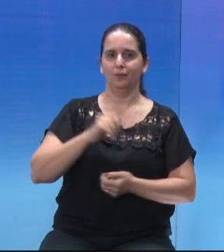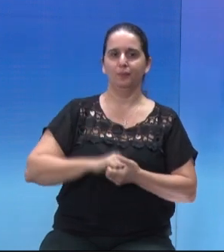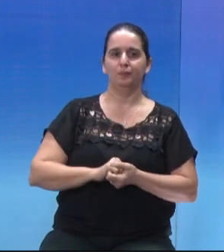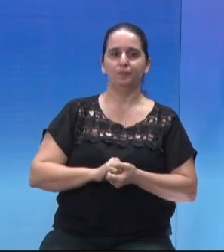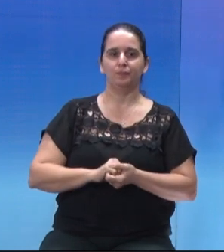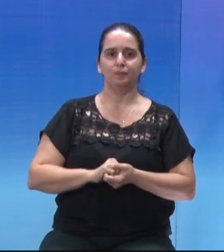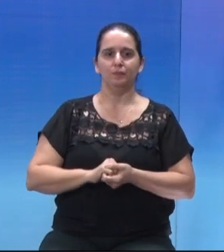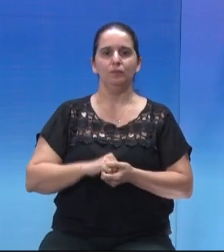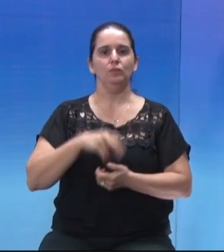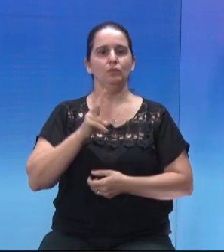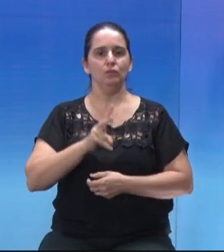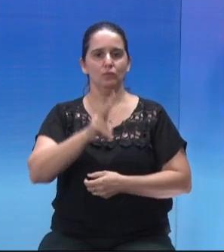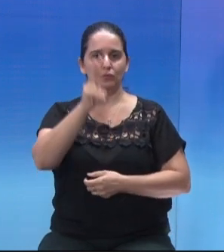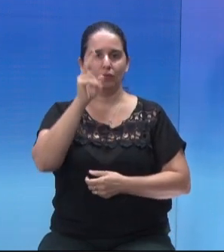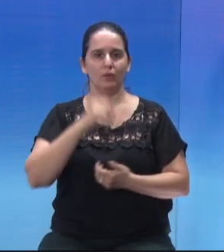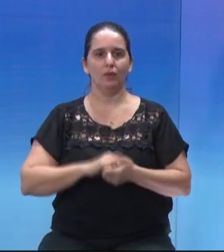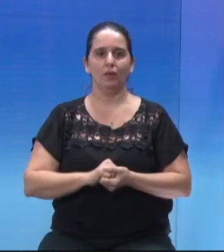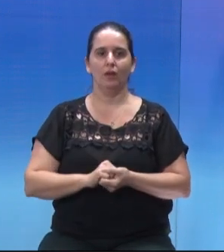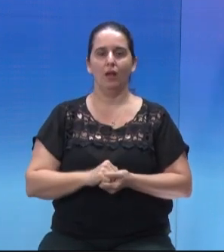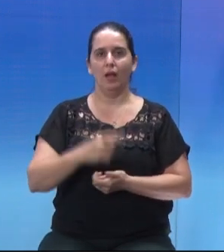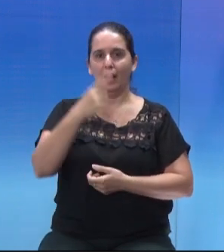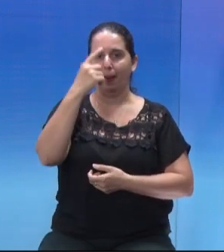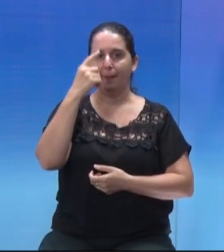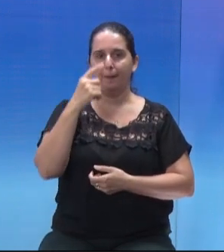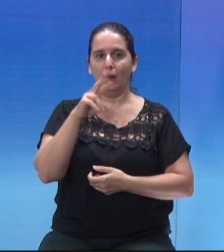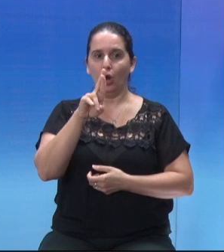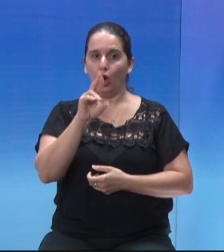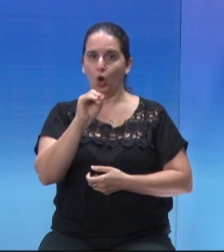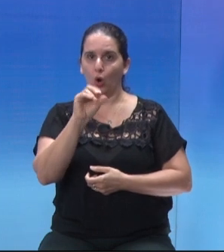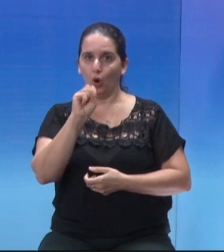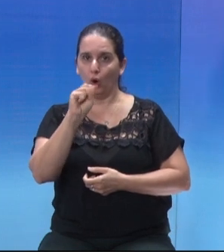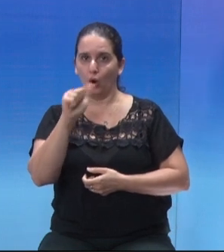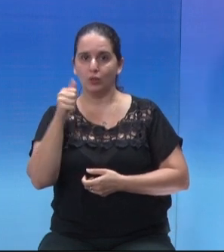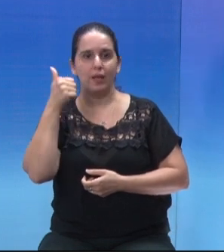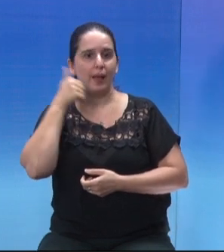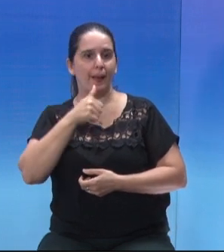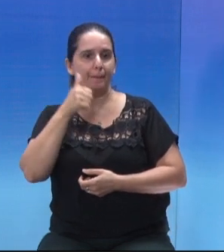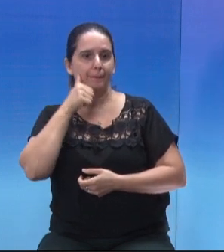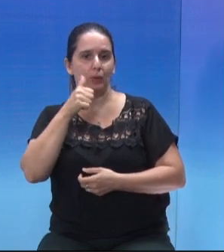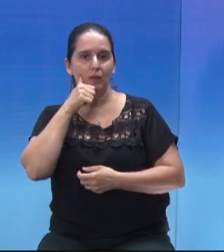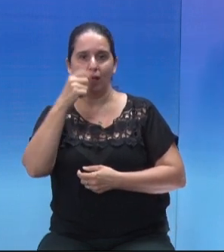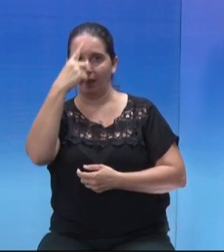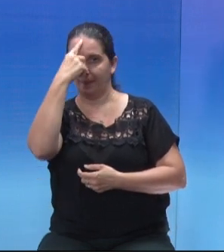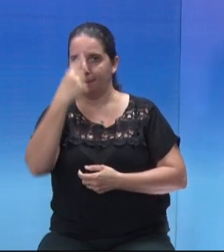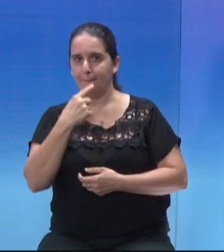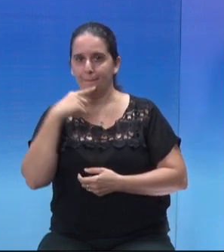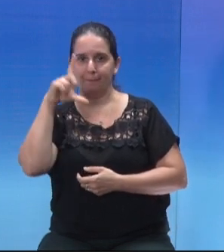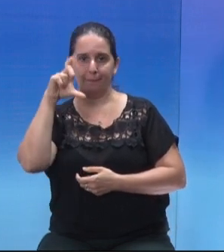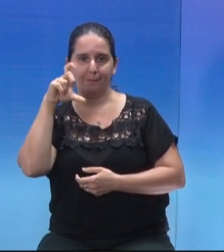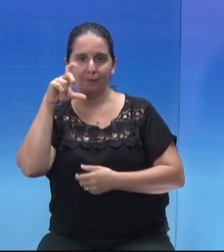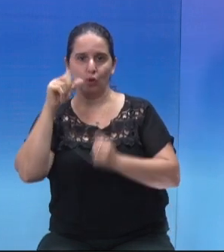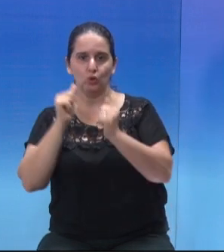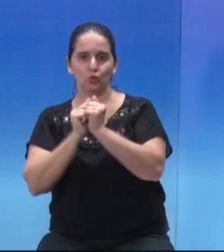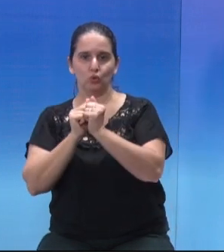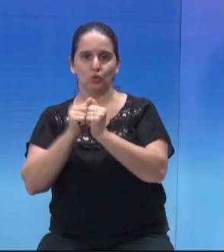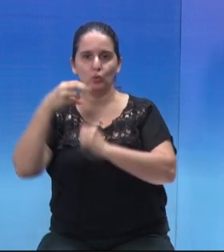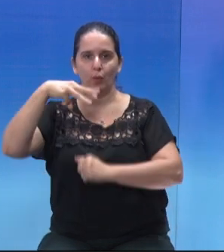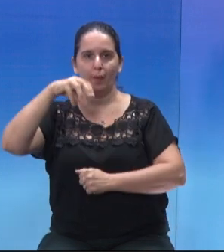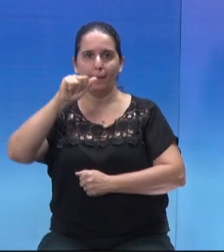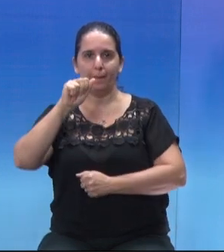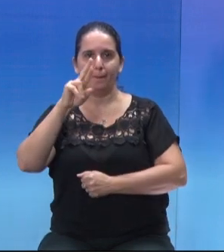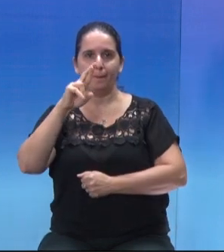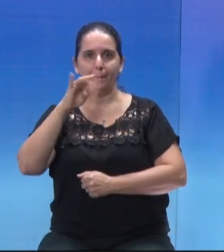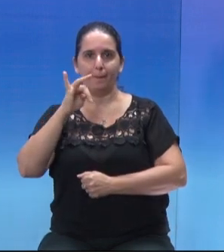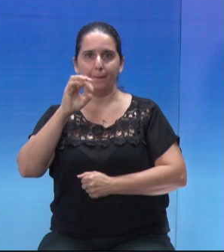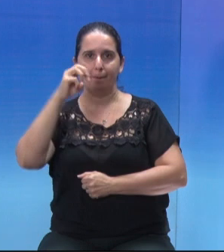negra. Vamos continuar na questão. Rosa Parks, apresentada em fotografia ao lado de Martin Luther